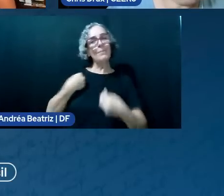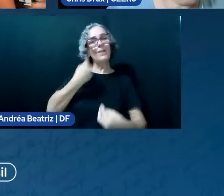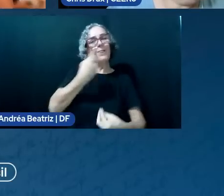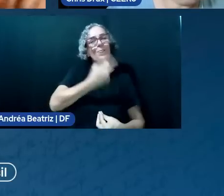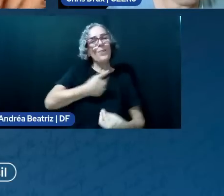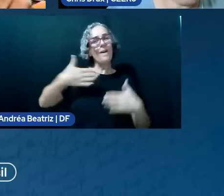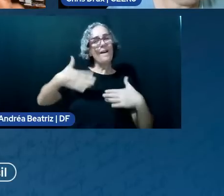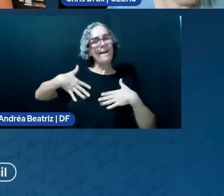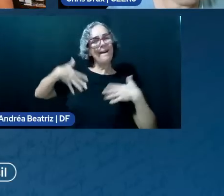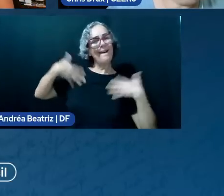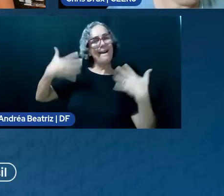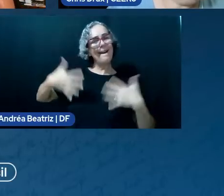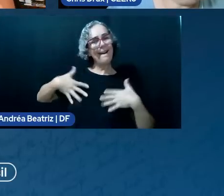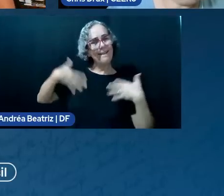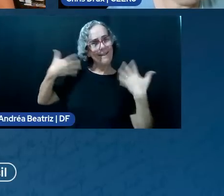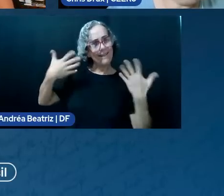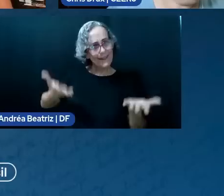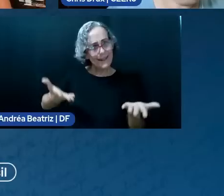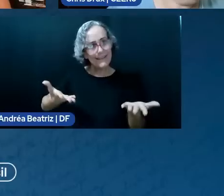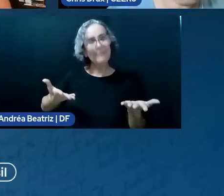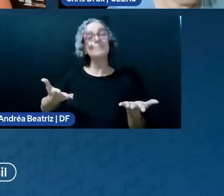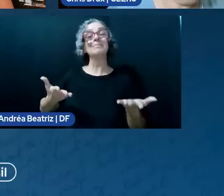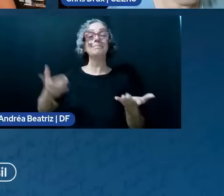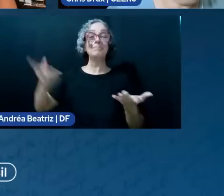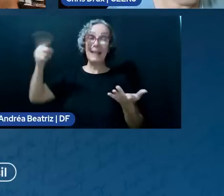Afligem-se com os vossos males